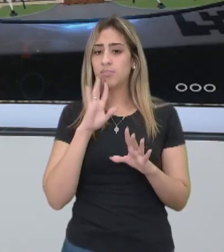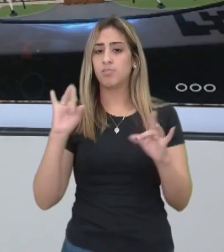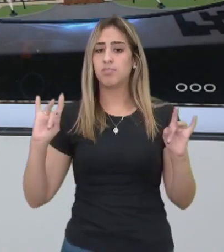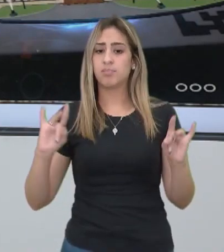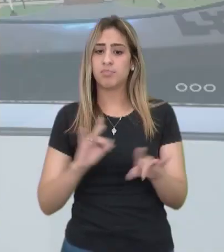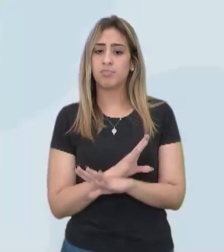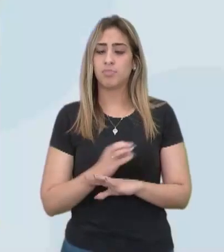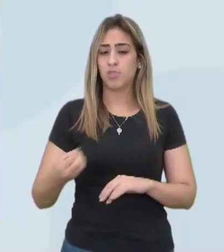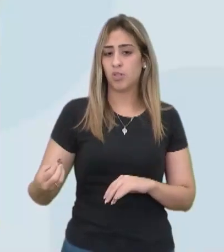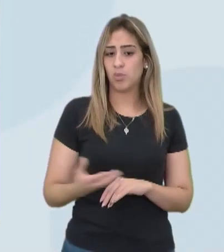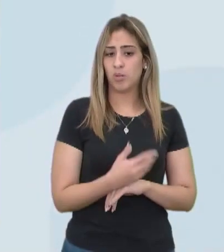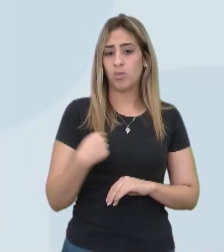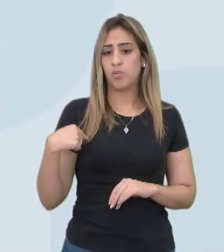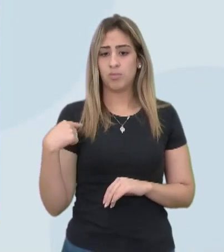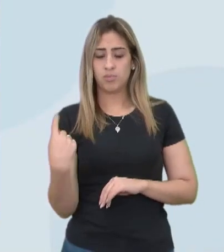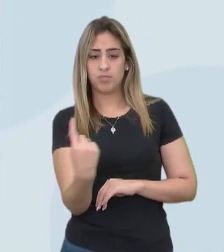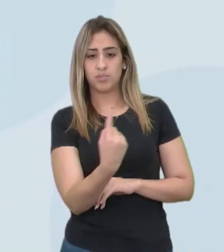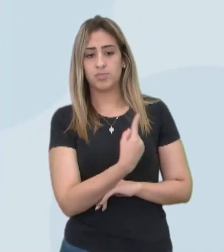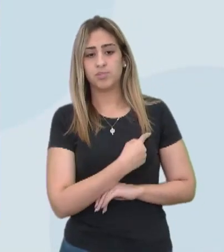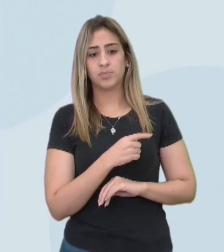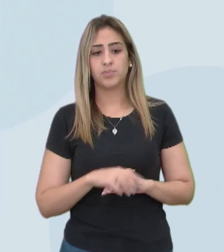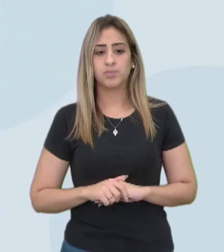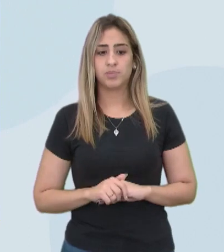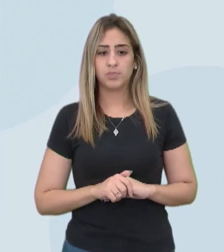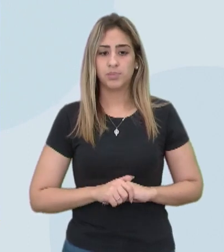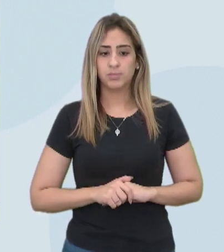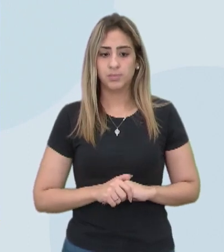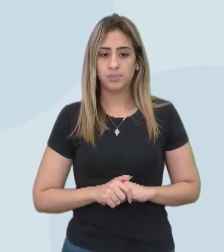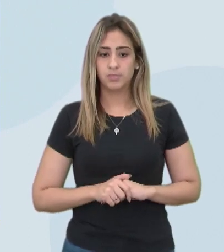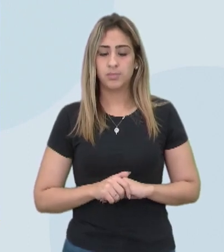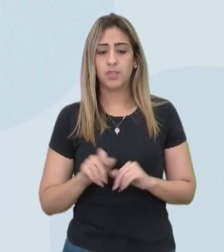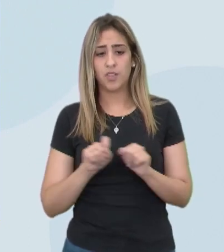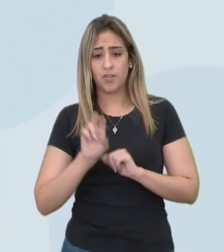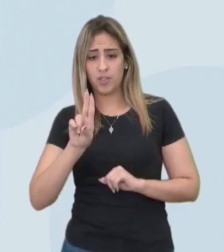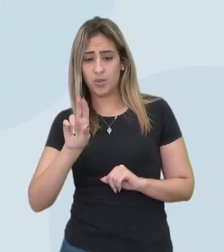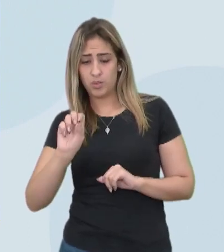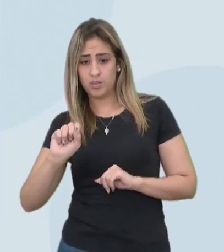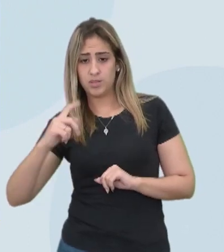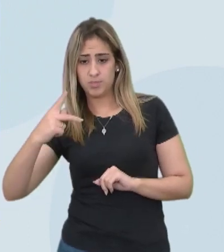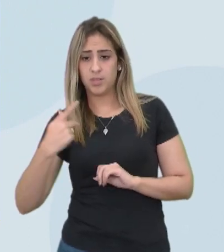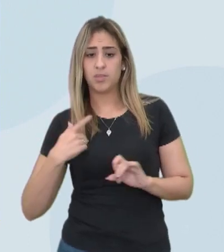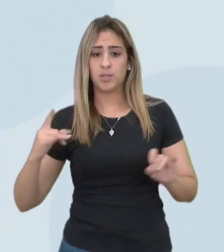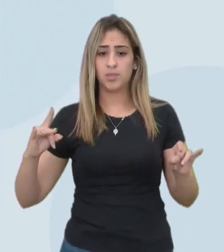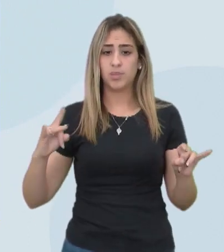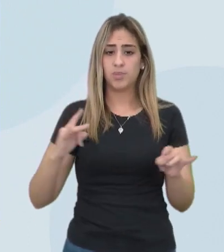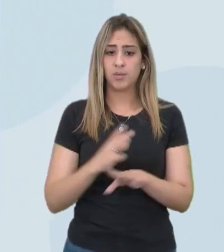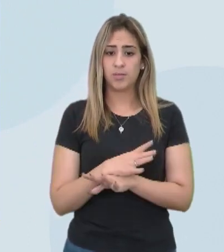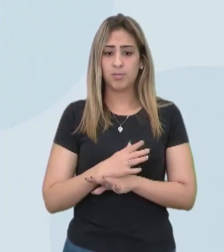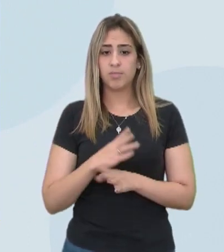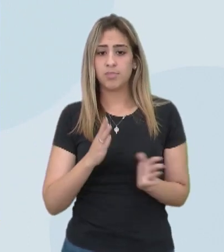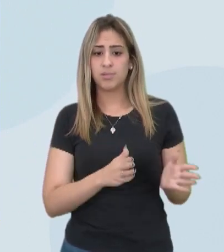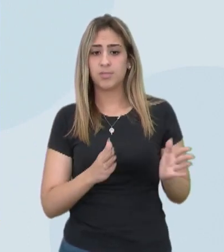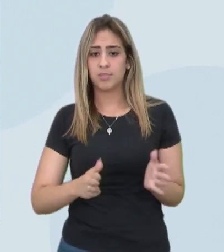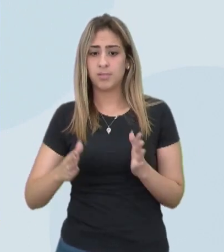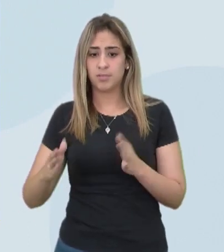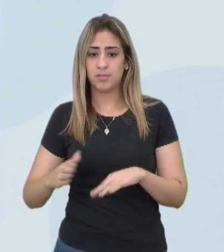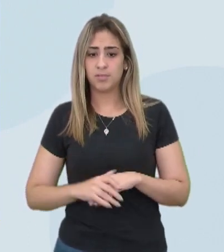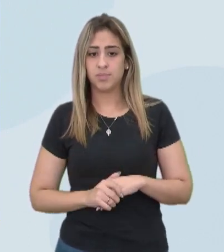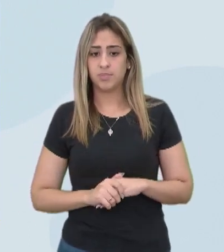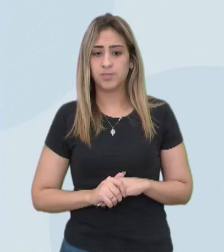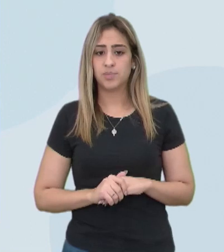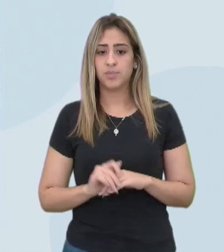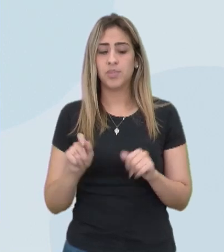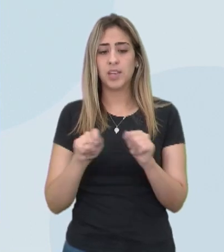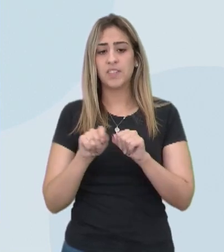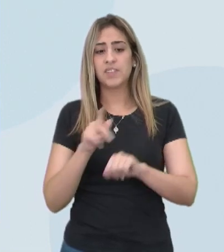Conclusão recentemente, então depois do gestão de projetos que eu fiz na USP, eu concluo e na sequência